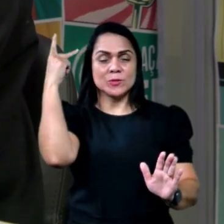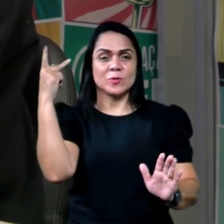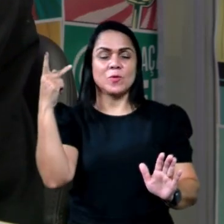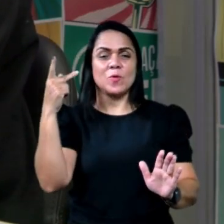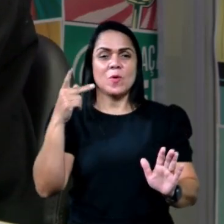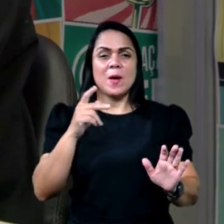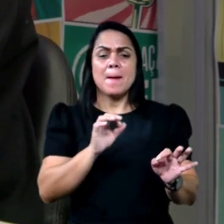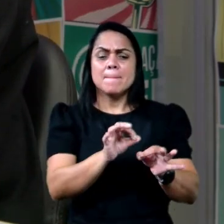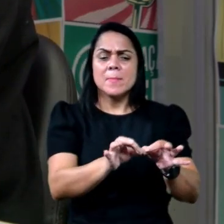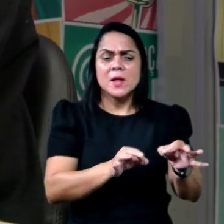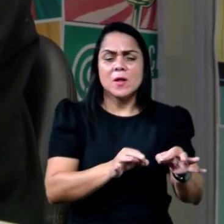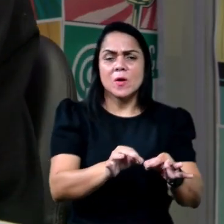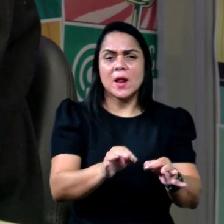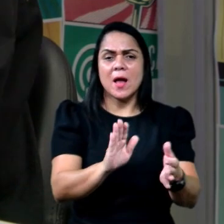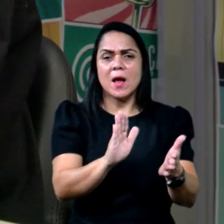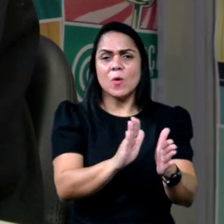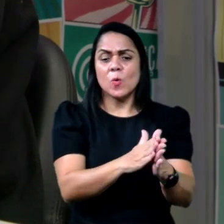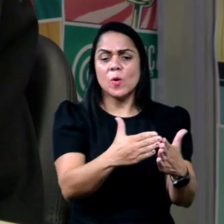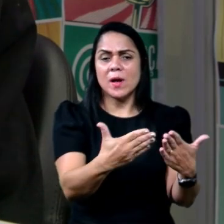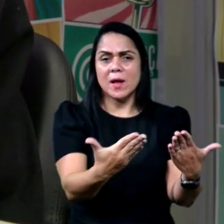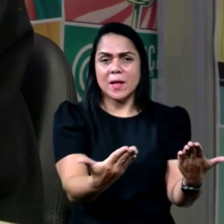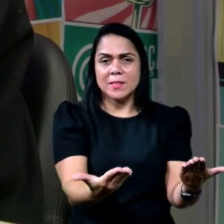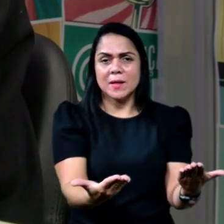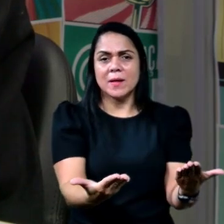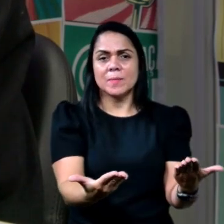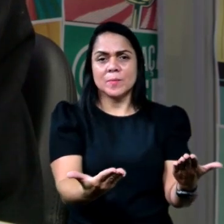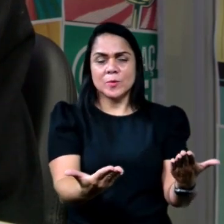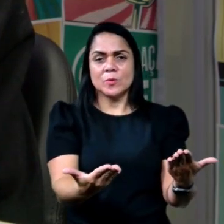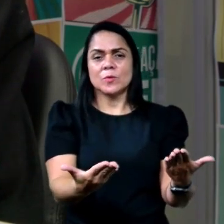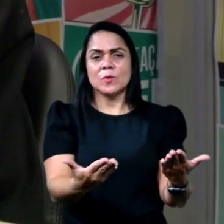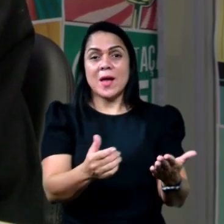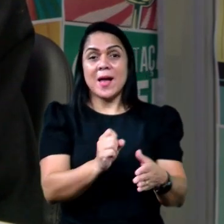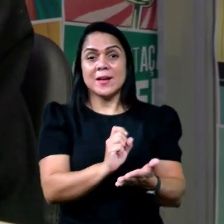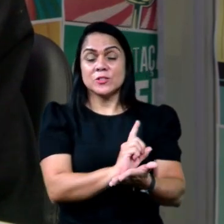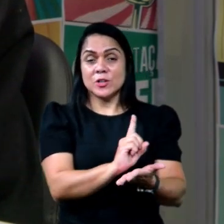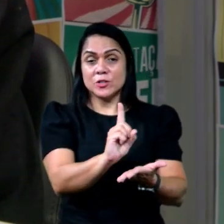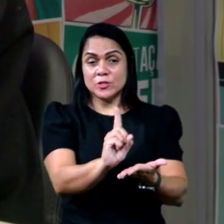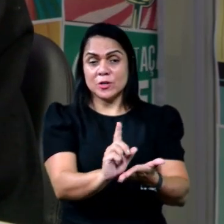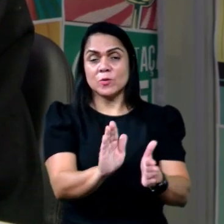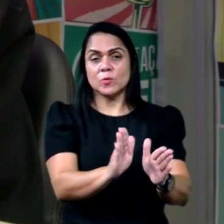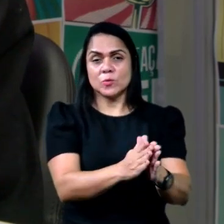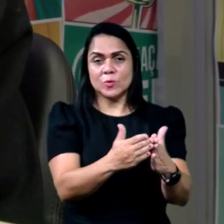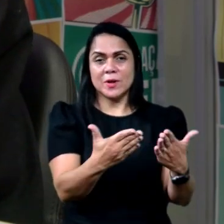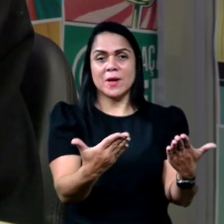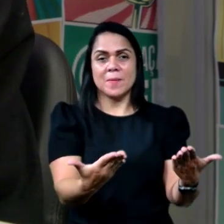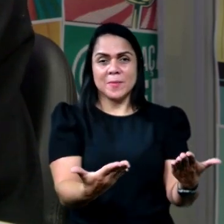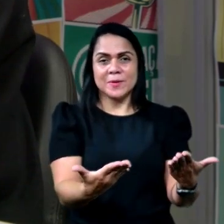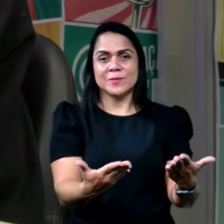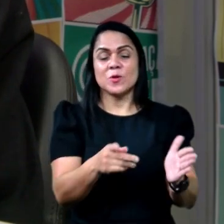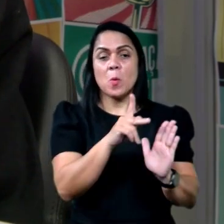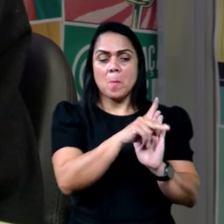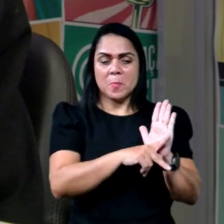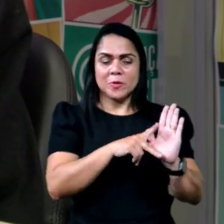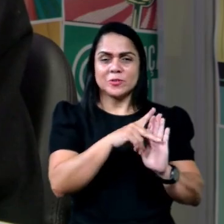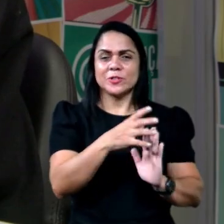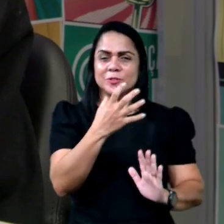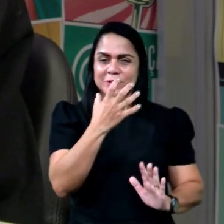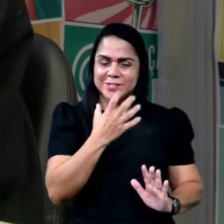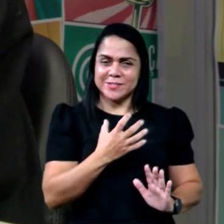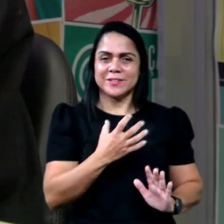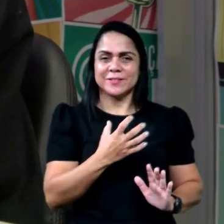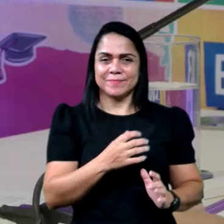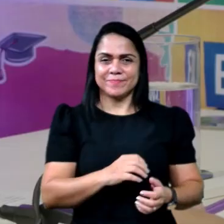cardápio, enxugar a gestão do cardápio mesmo, né? Sim. Esse era um projeto sério, de gente grande. Pois